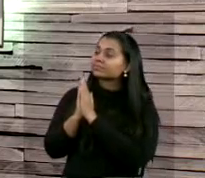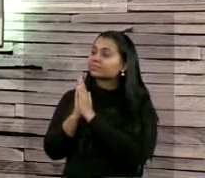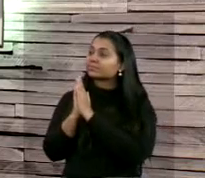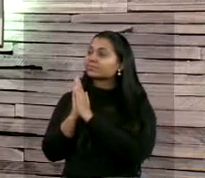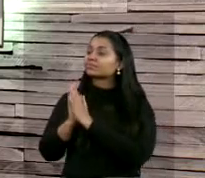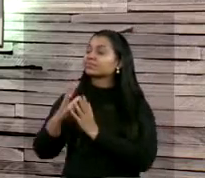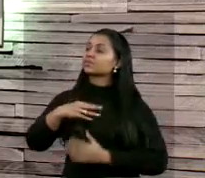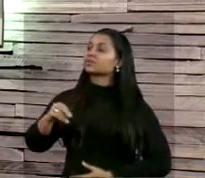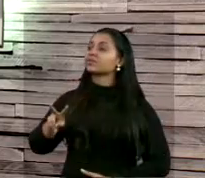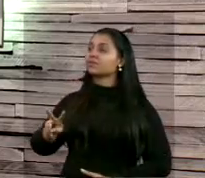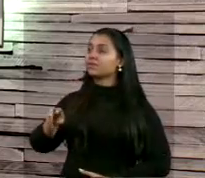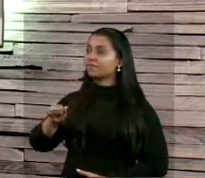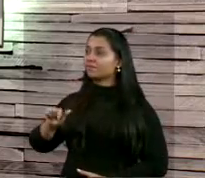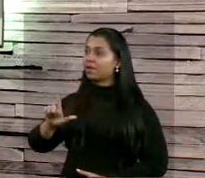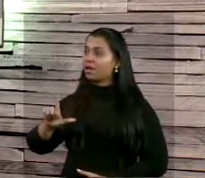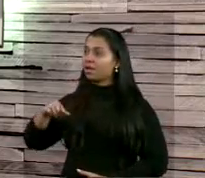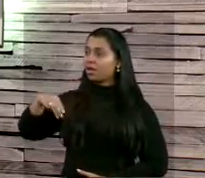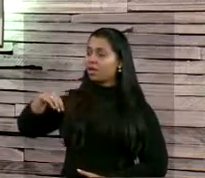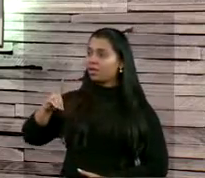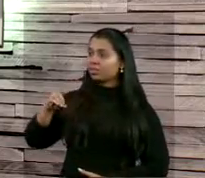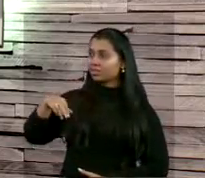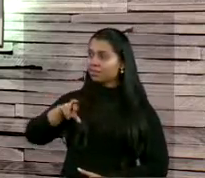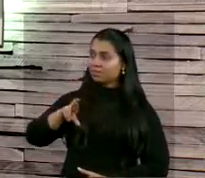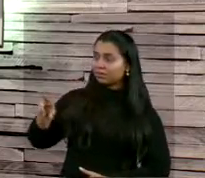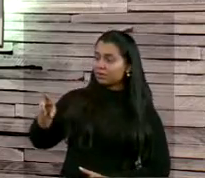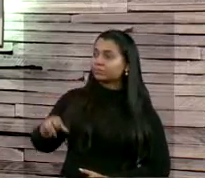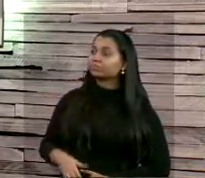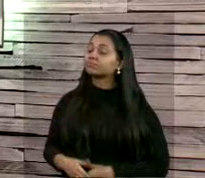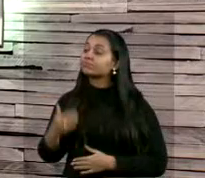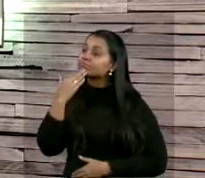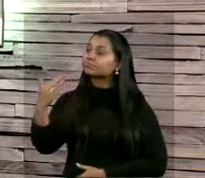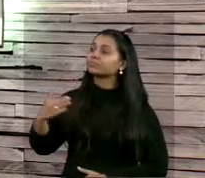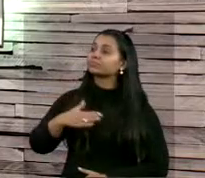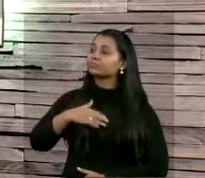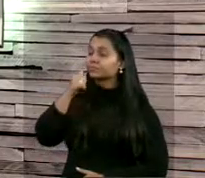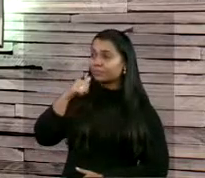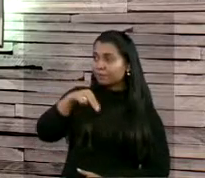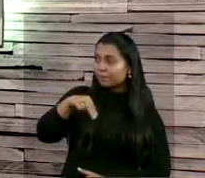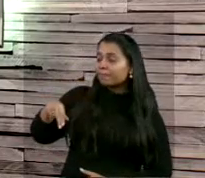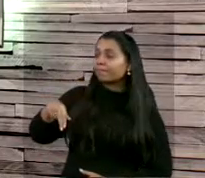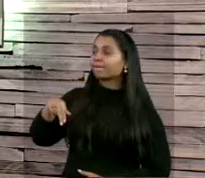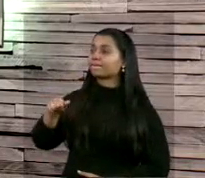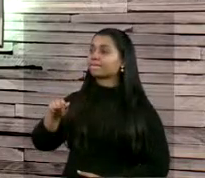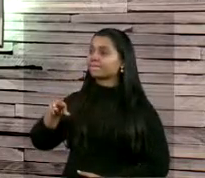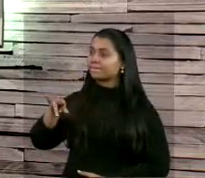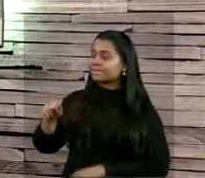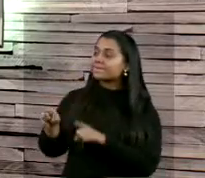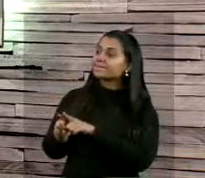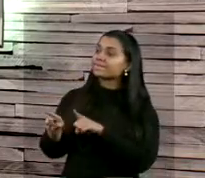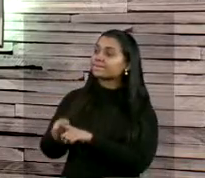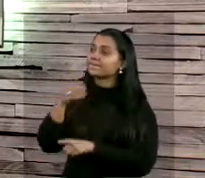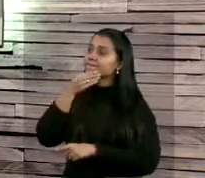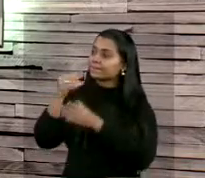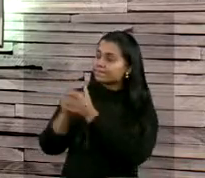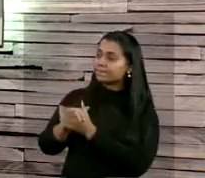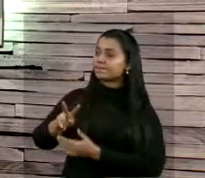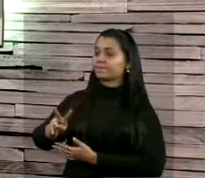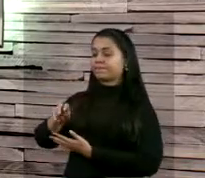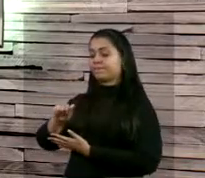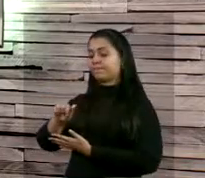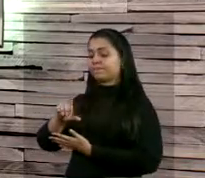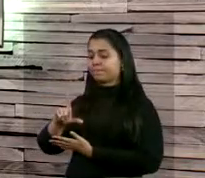filho Valdemir. Seu filho, maravilha. E pedindo pela minha nora Adriana. Sim. E pelo meu marido